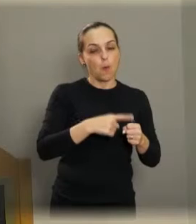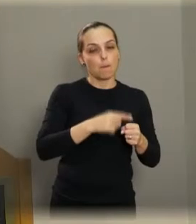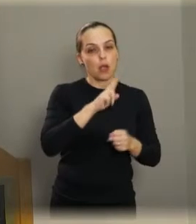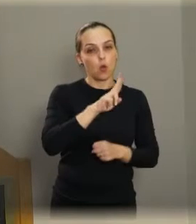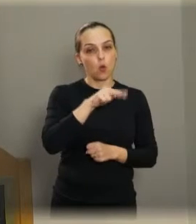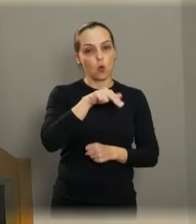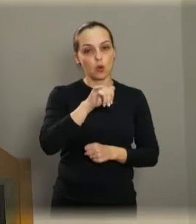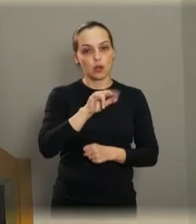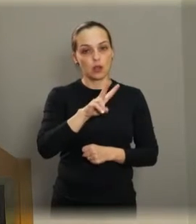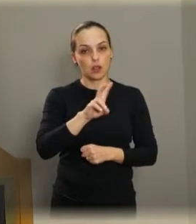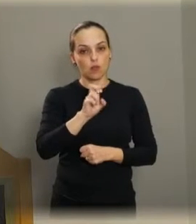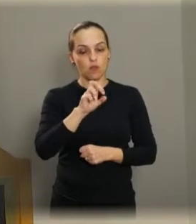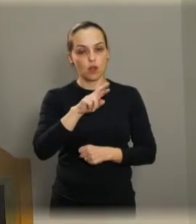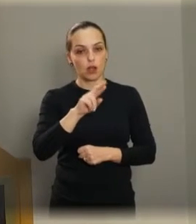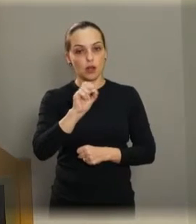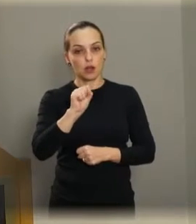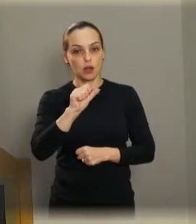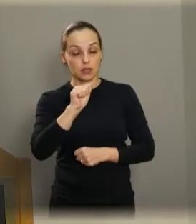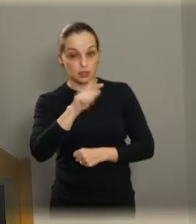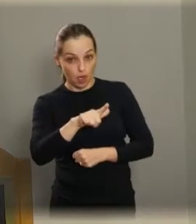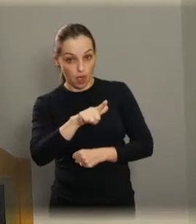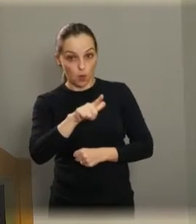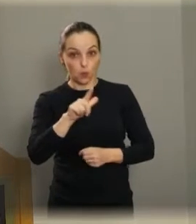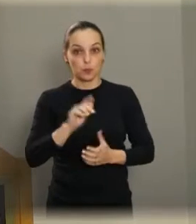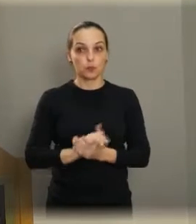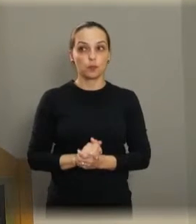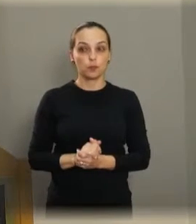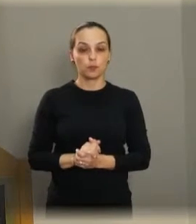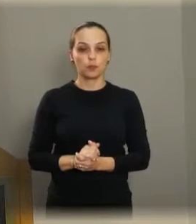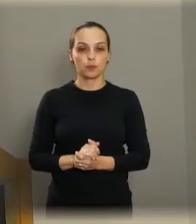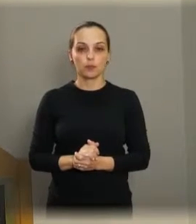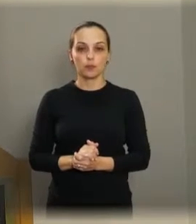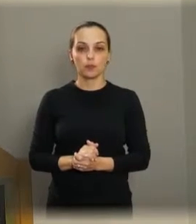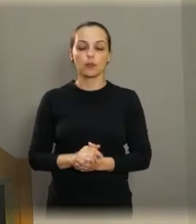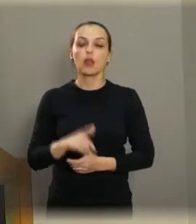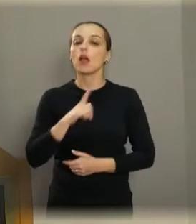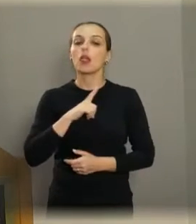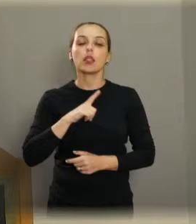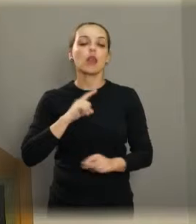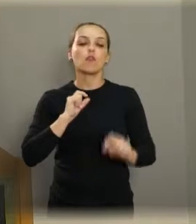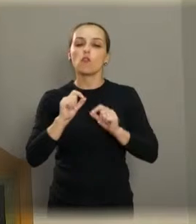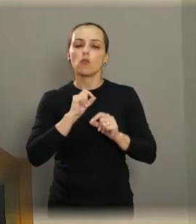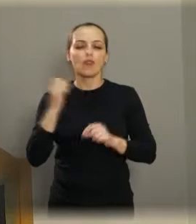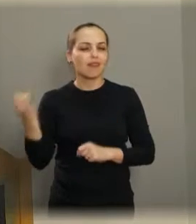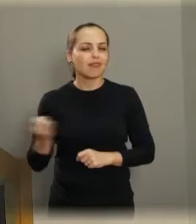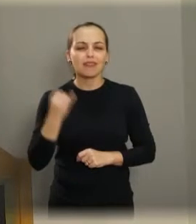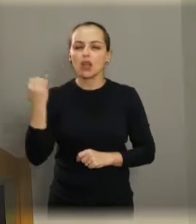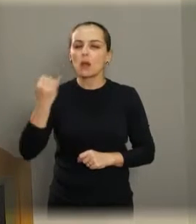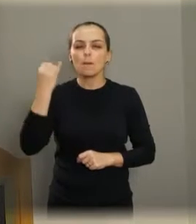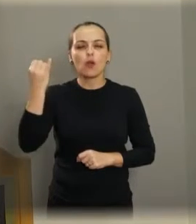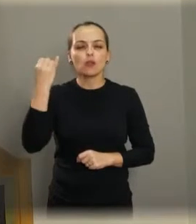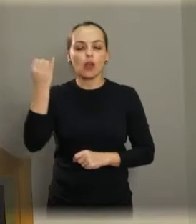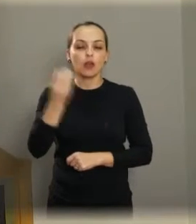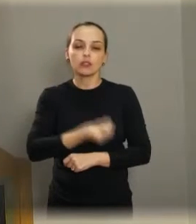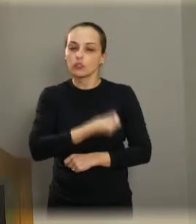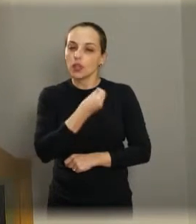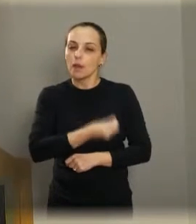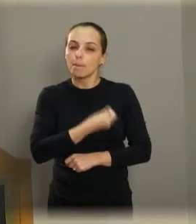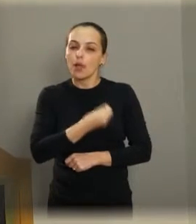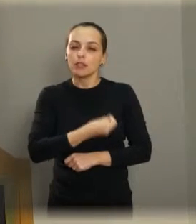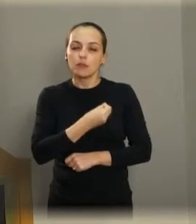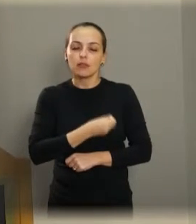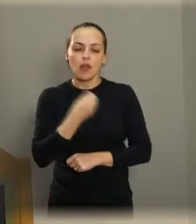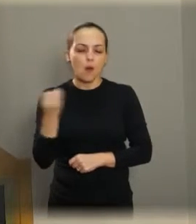envolve todo e dá-lhe antôno foi bastante significativa teve uma participação expressiva